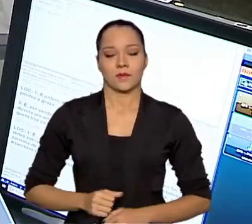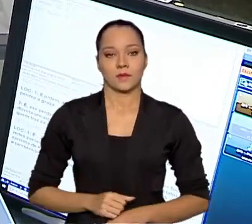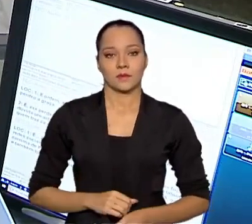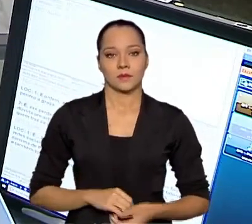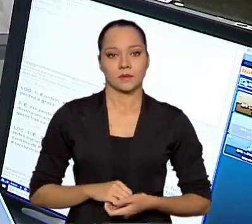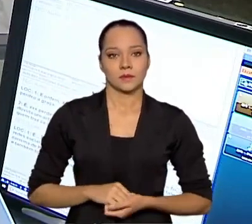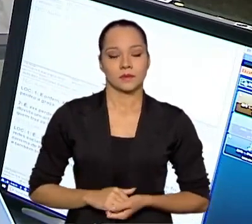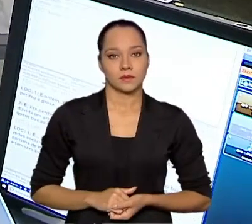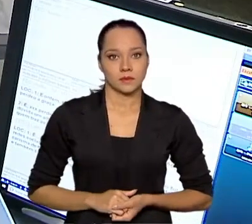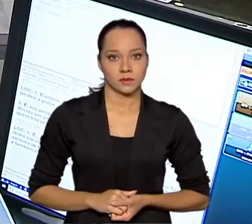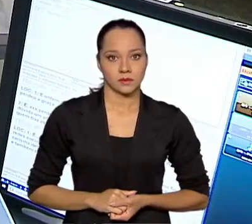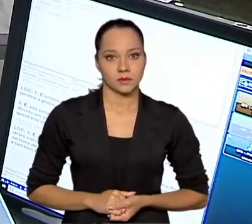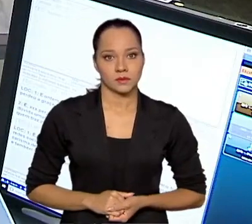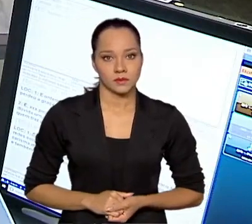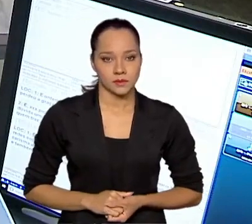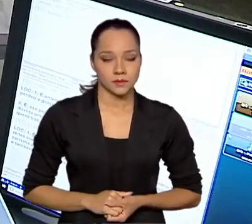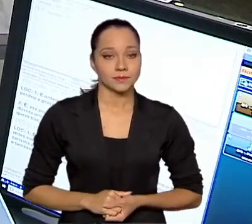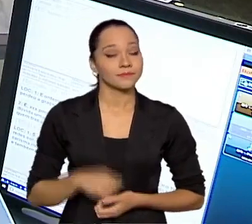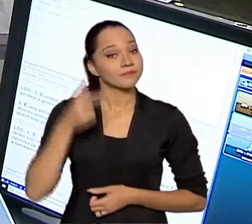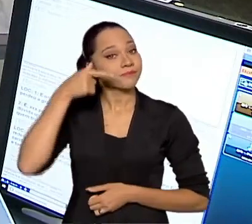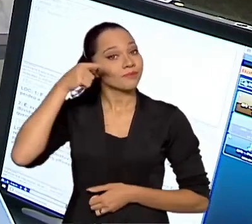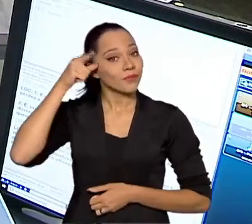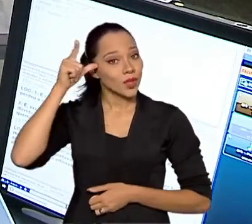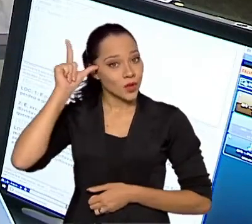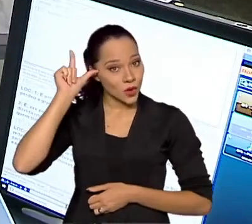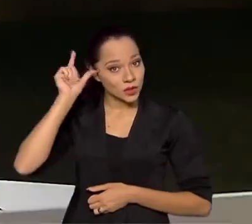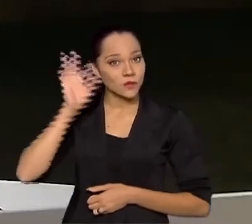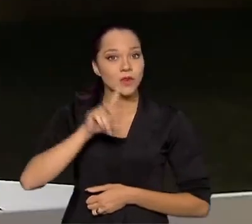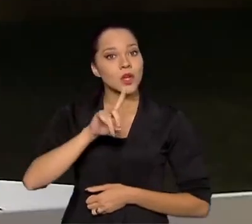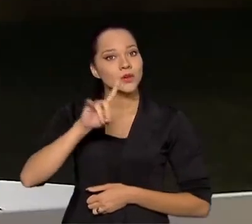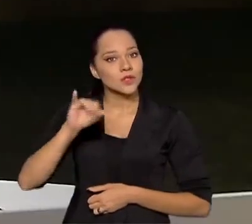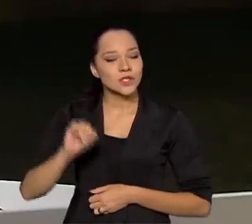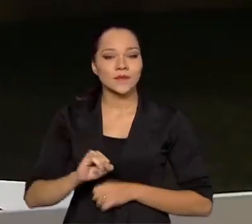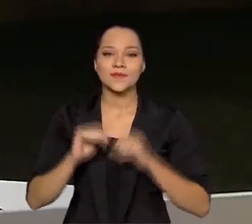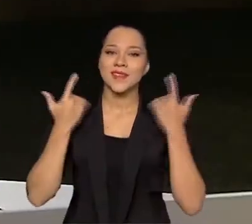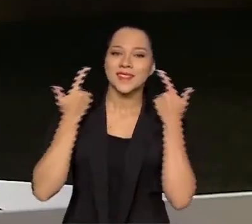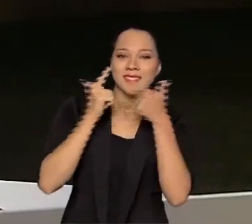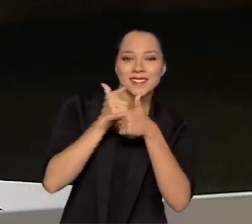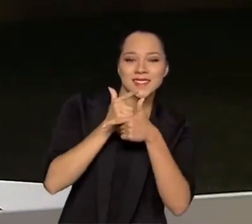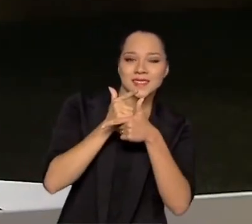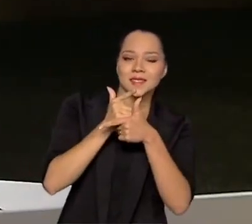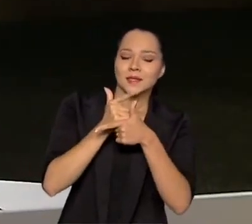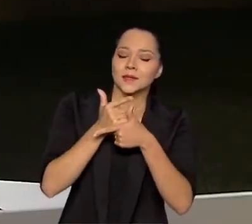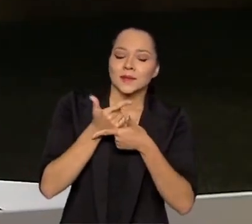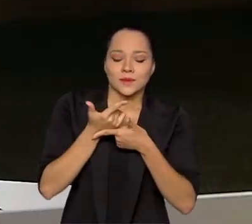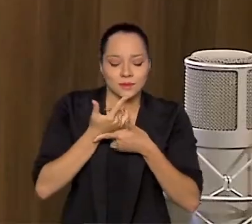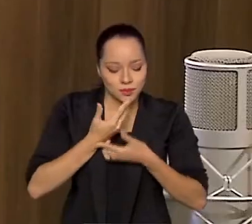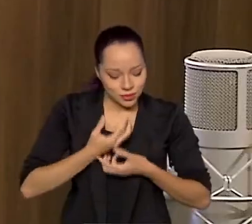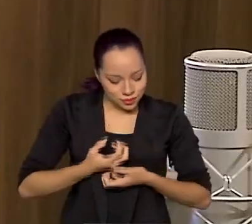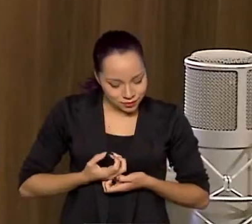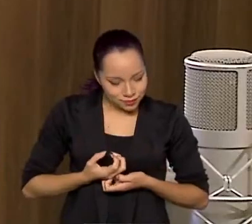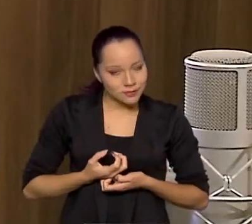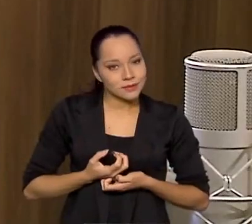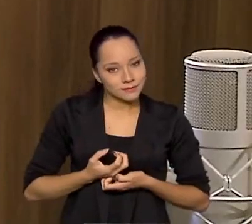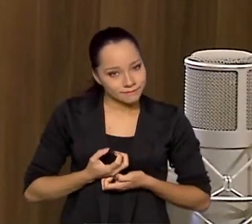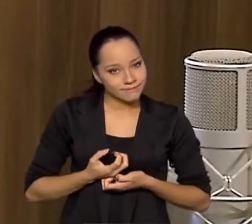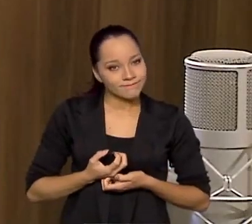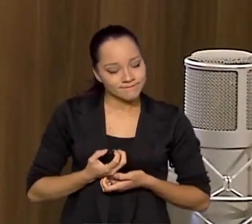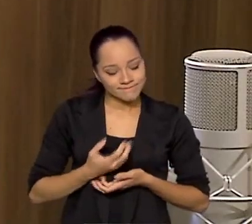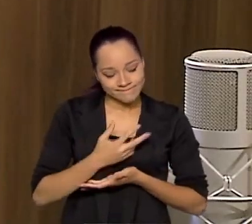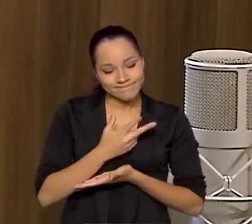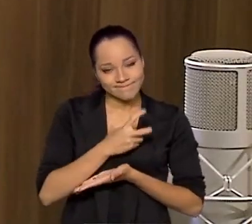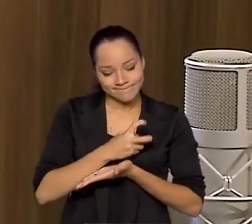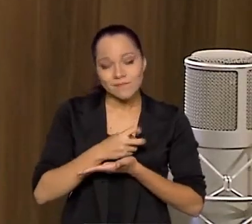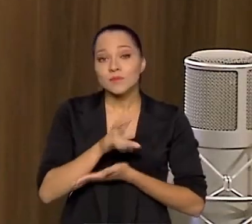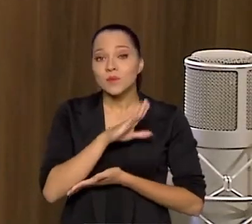Repórter Nacional. E ontem, Monique, foi um dia em que a comédia aqui no Brasil perdeu a graça. É, Miguelzinho, perdemos